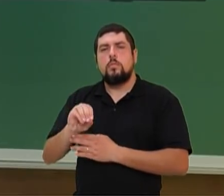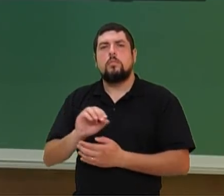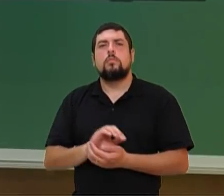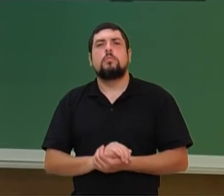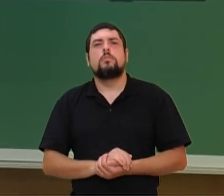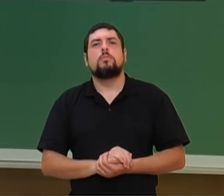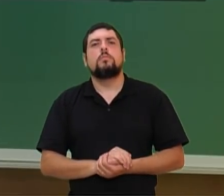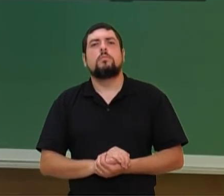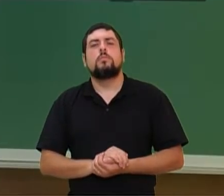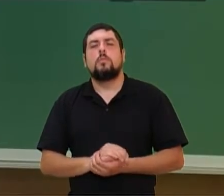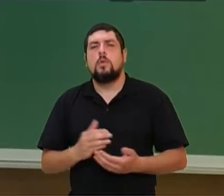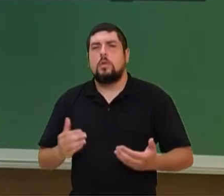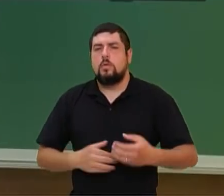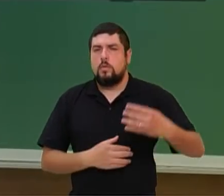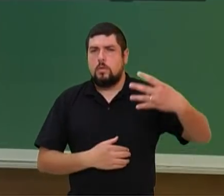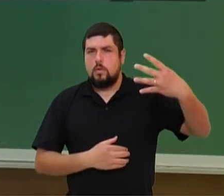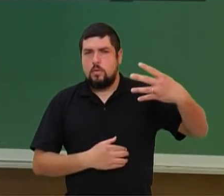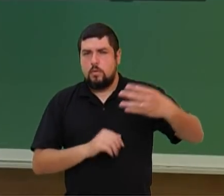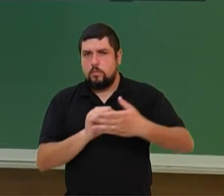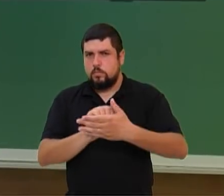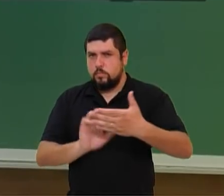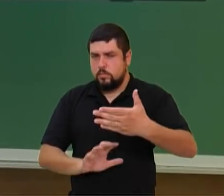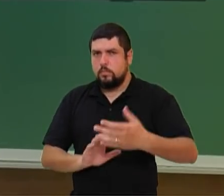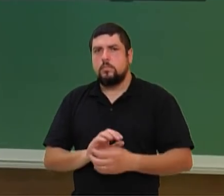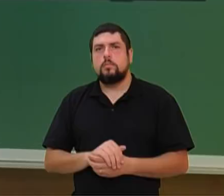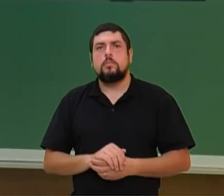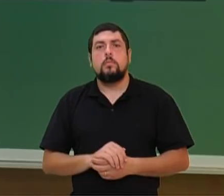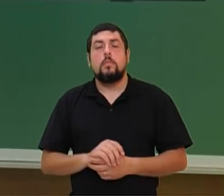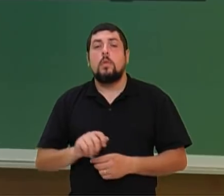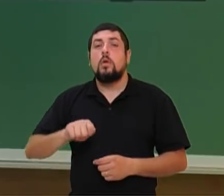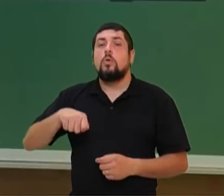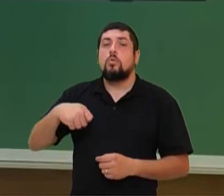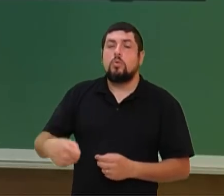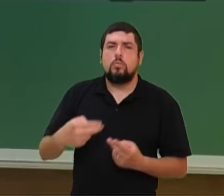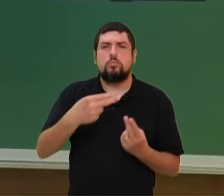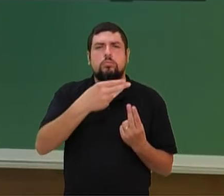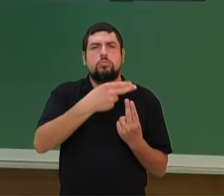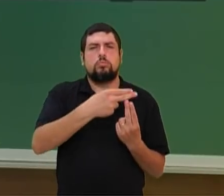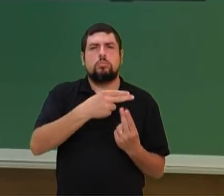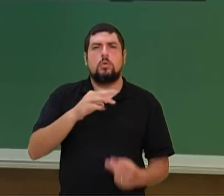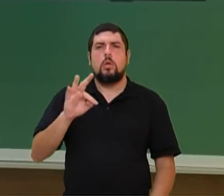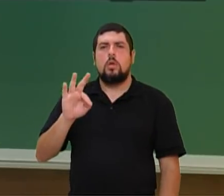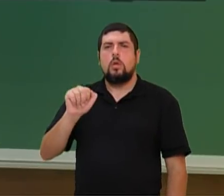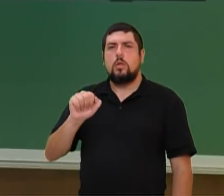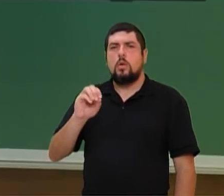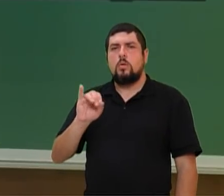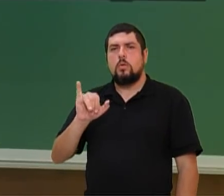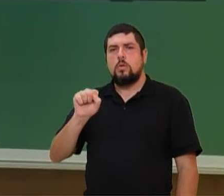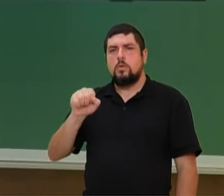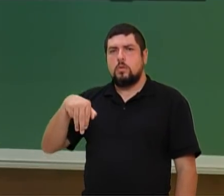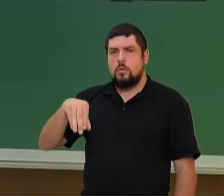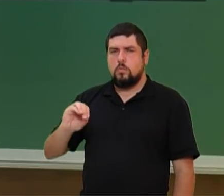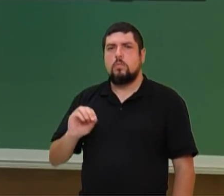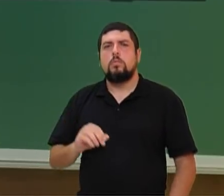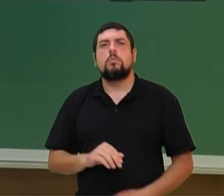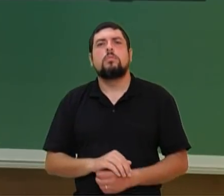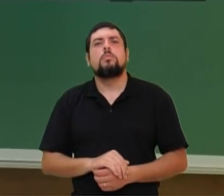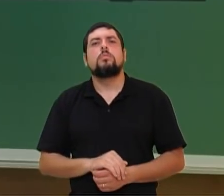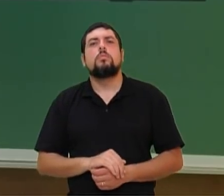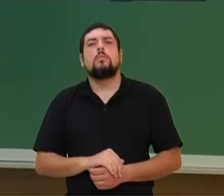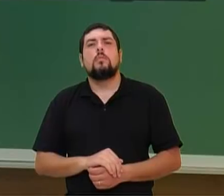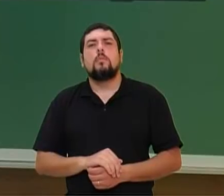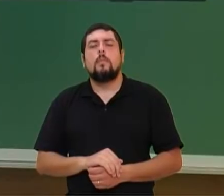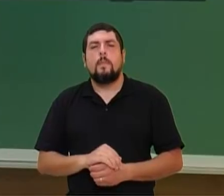à quarta questão. Com relação ao taoísmo, é correto afirmar, letra A, Confúcio